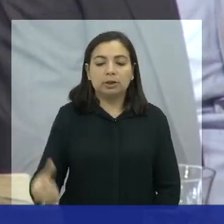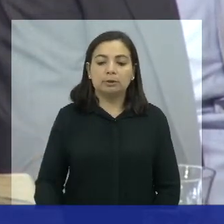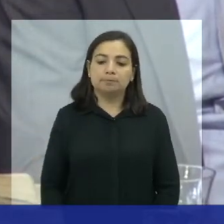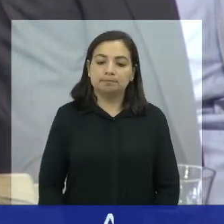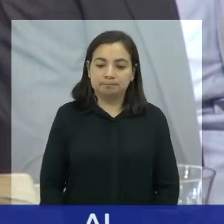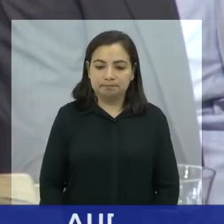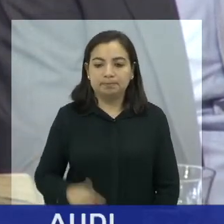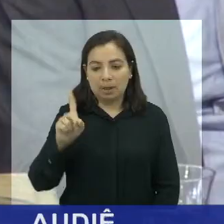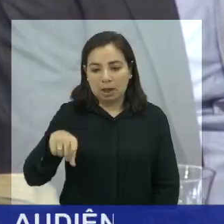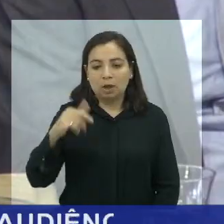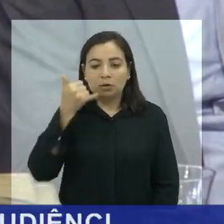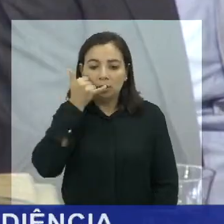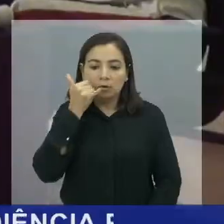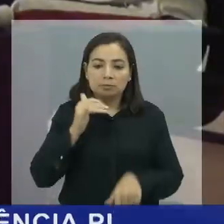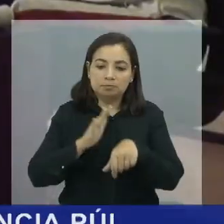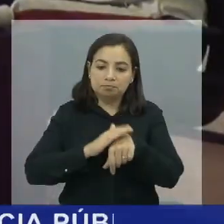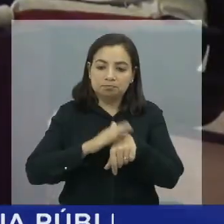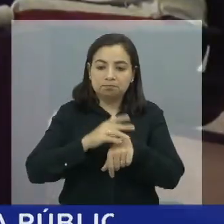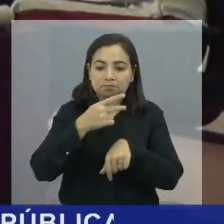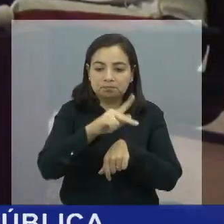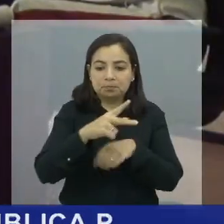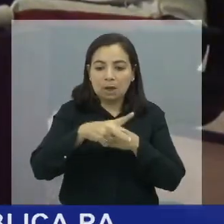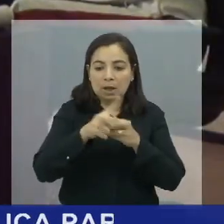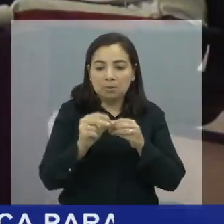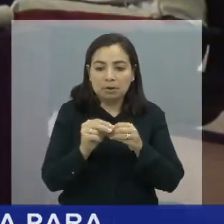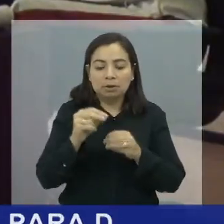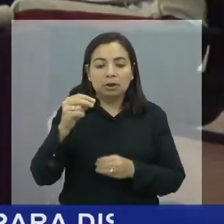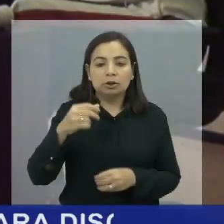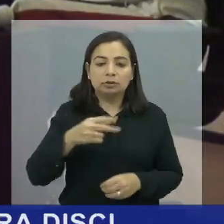8336. Obrigado.